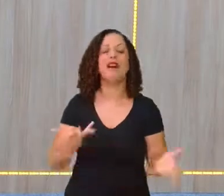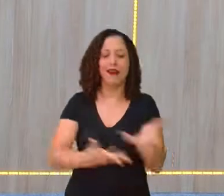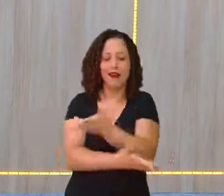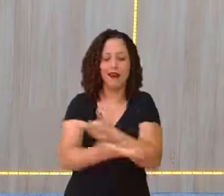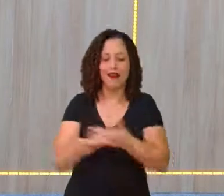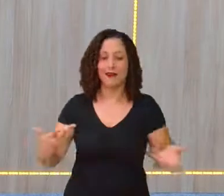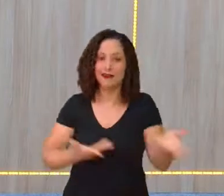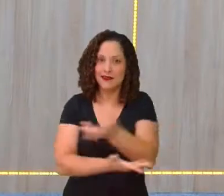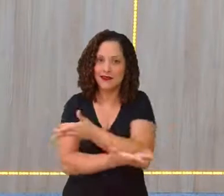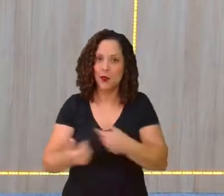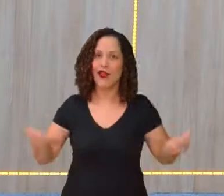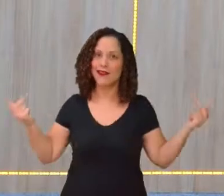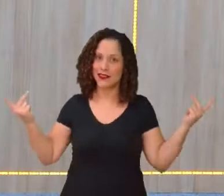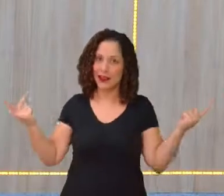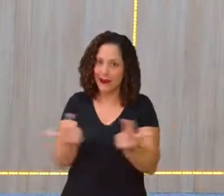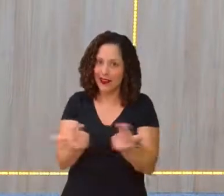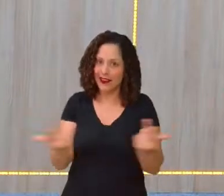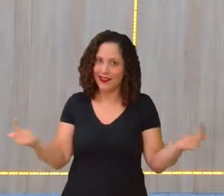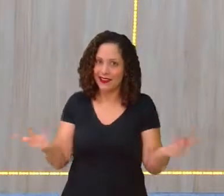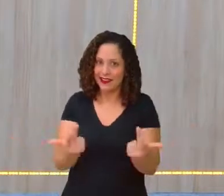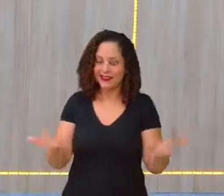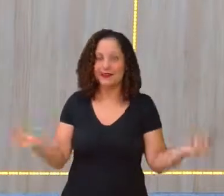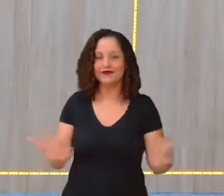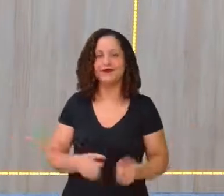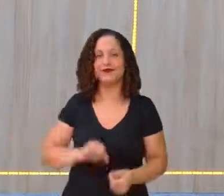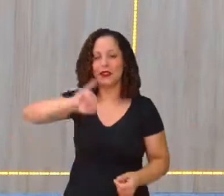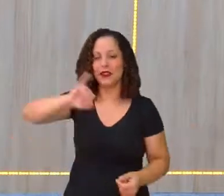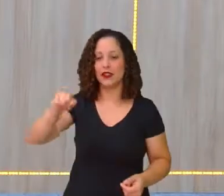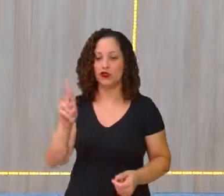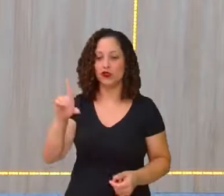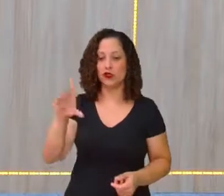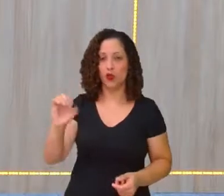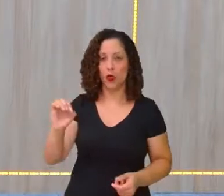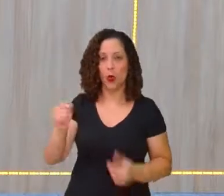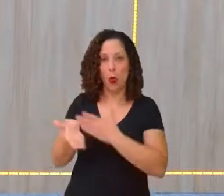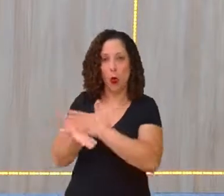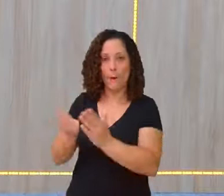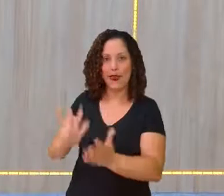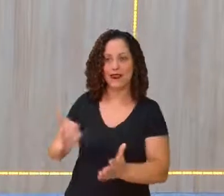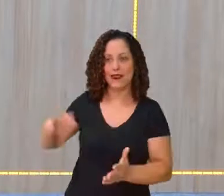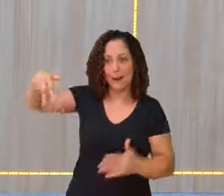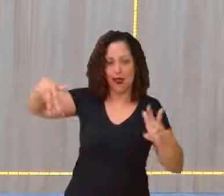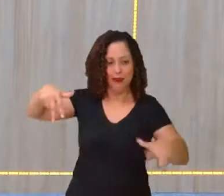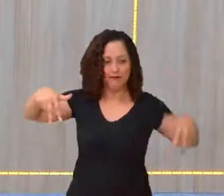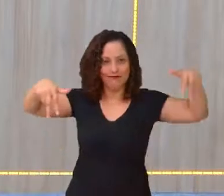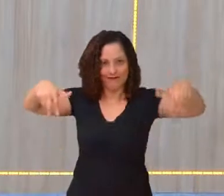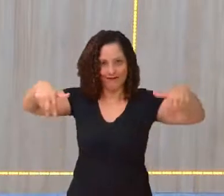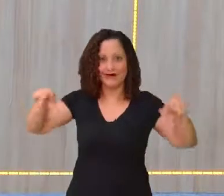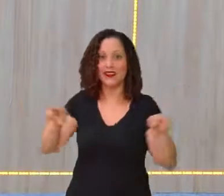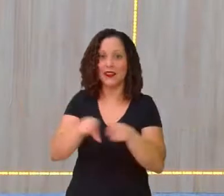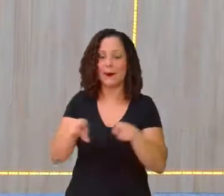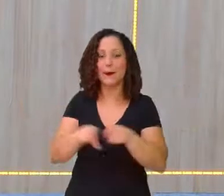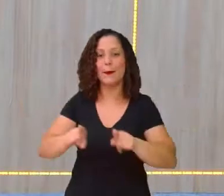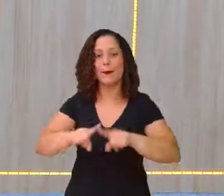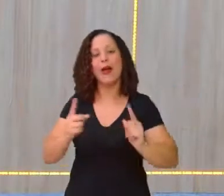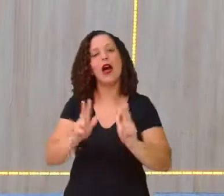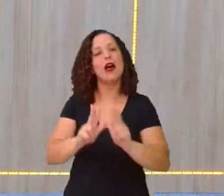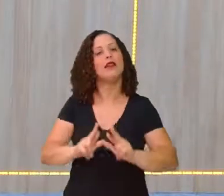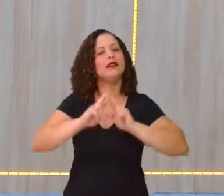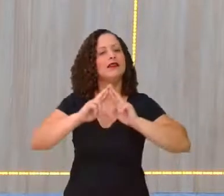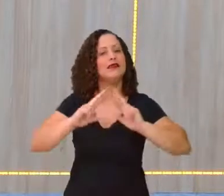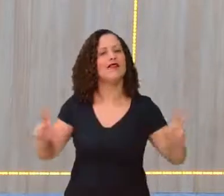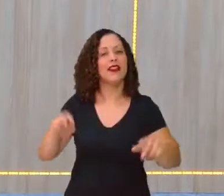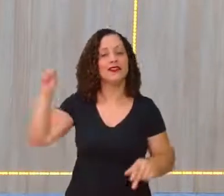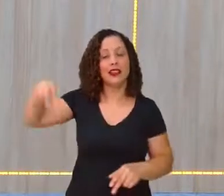tem muita semelhança. No judô, a luta começa em pé, no jiu-jitsu também. A diferença é que o